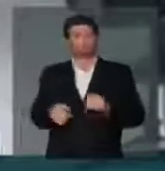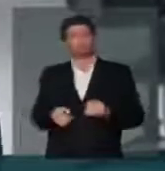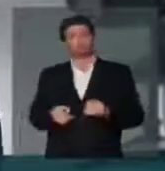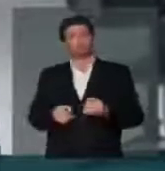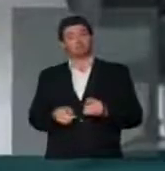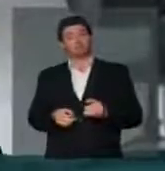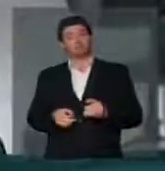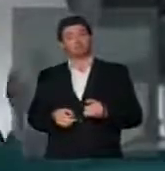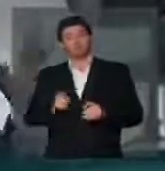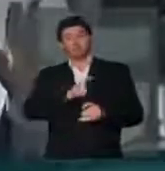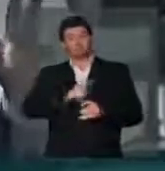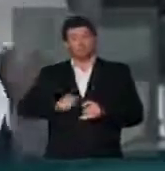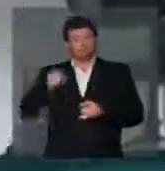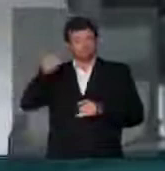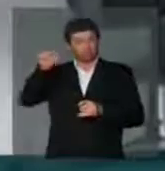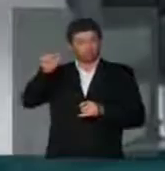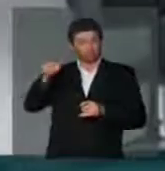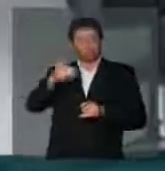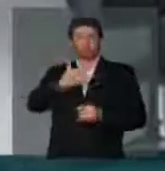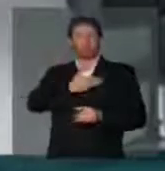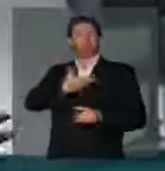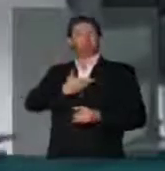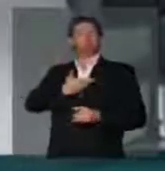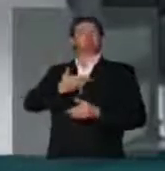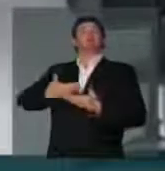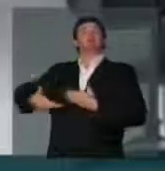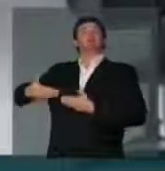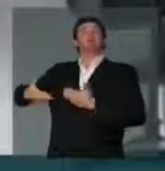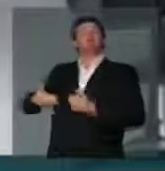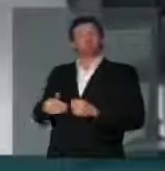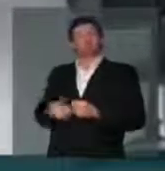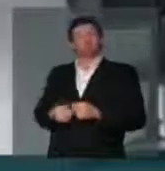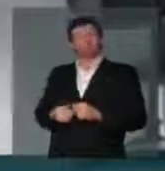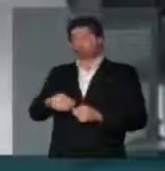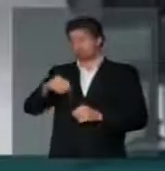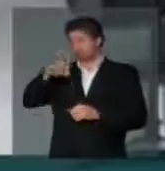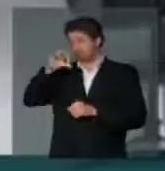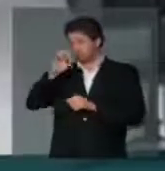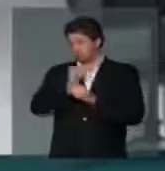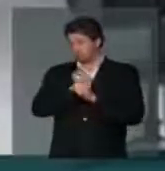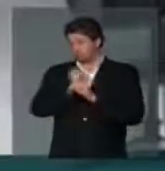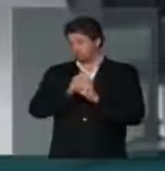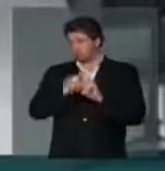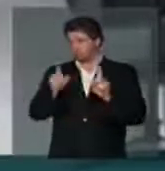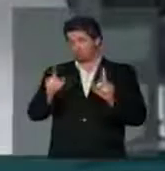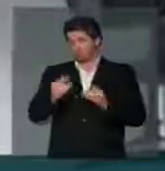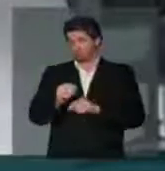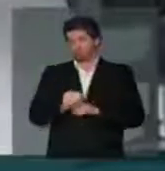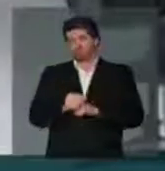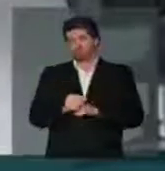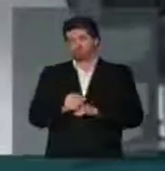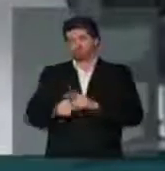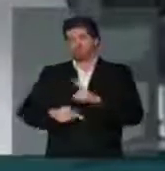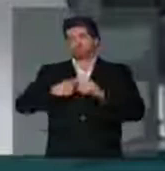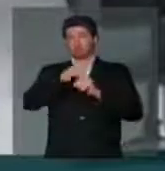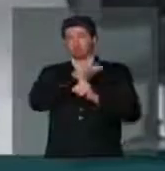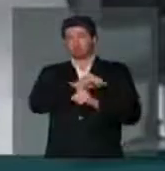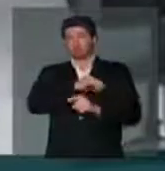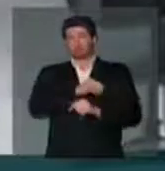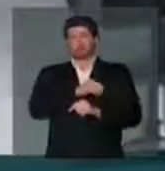Federal. E esse governo dos companheiros estão aí há 9 anos sem conceder sequer